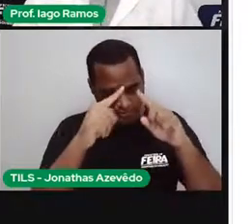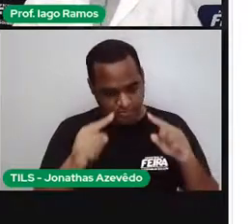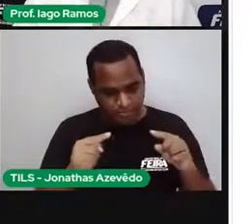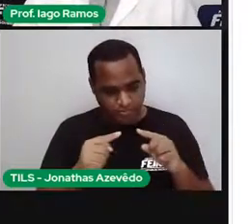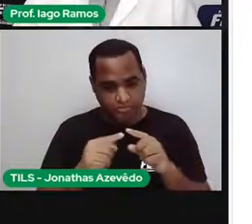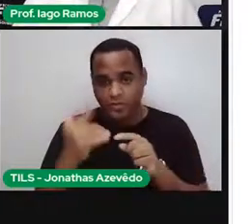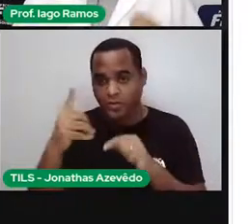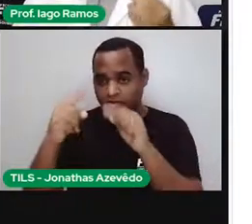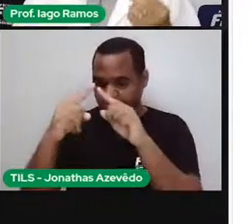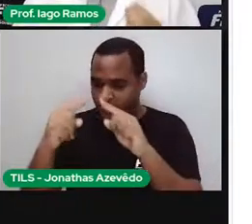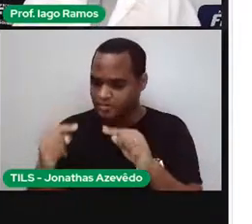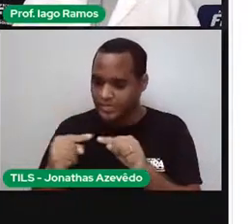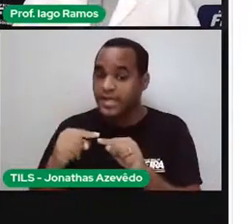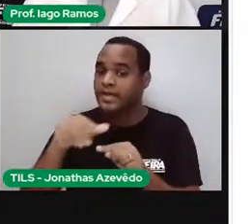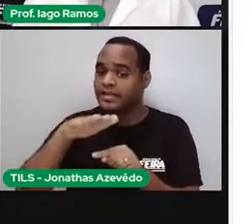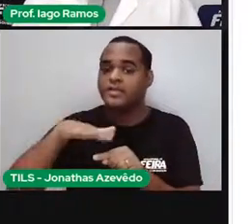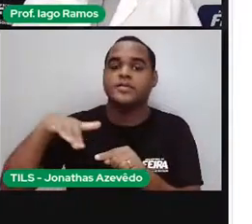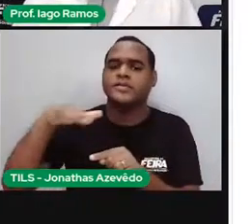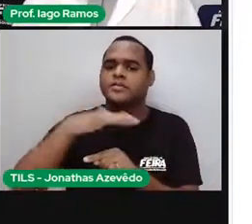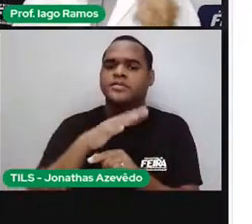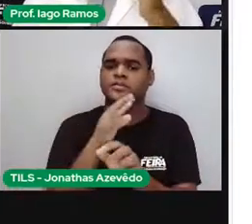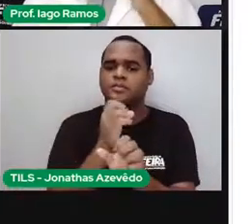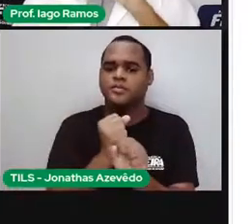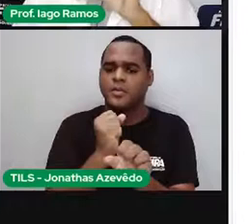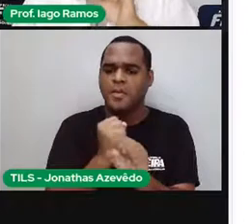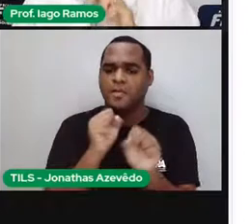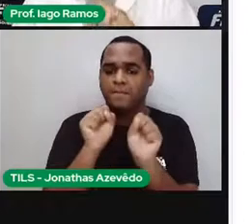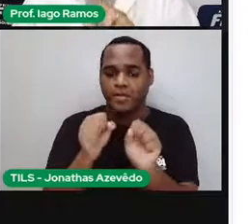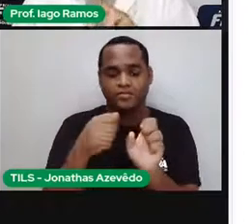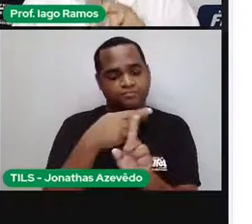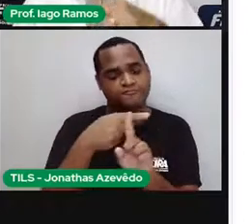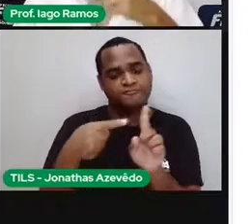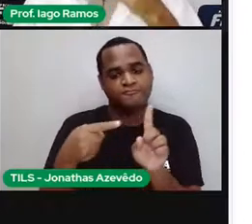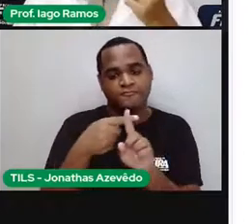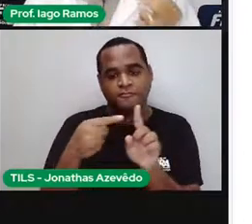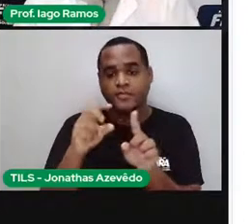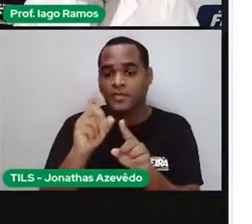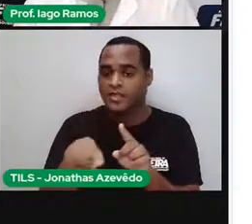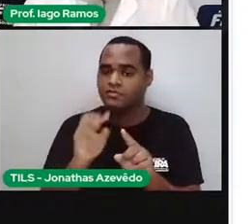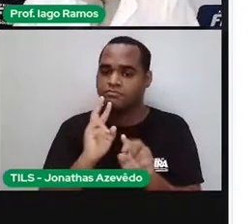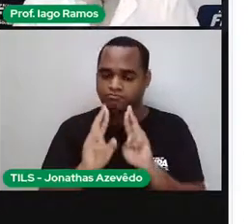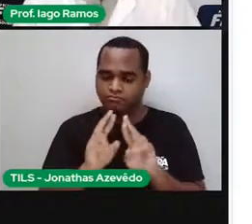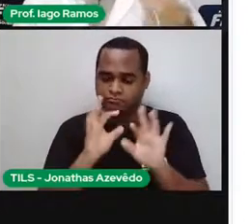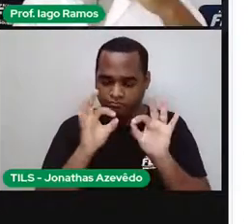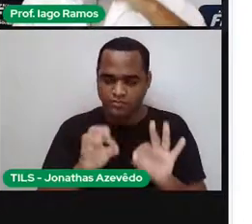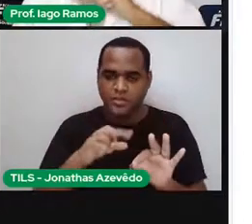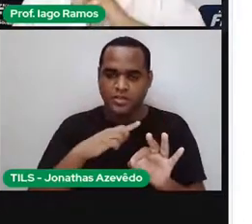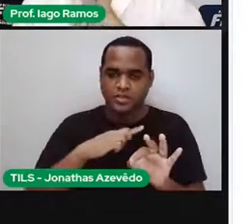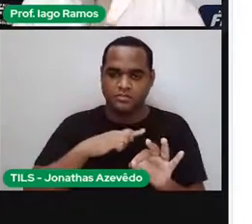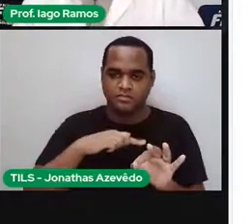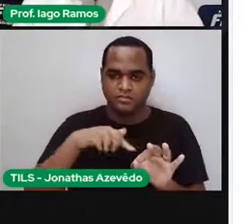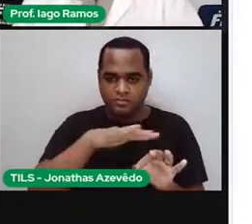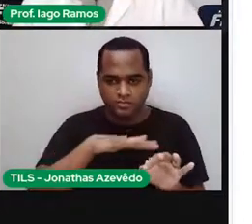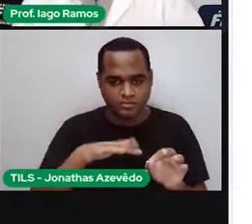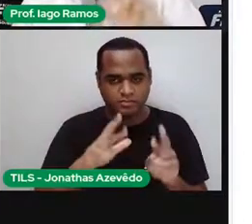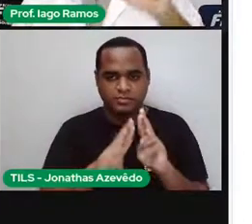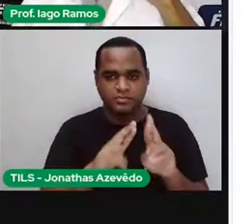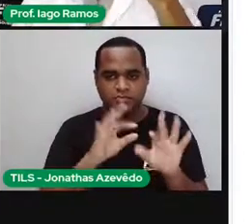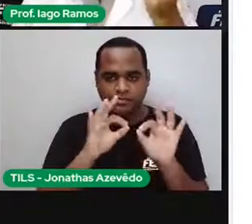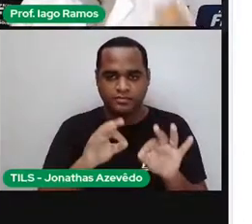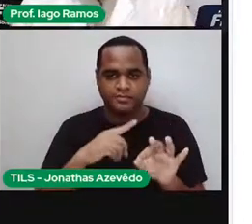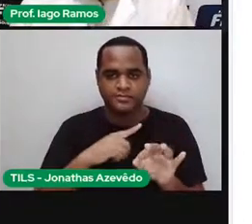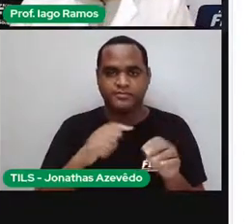área dos triângulos fica sendo metade do resultado da multiplicação